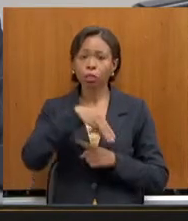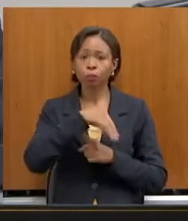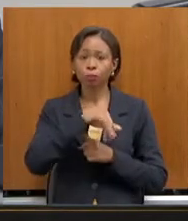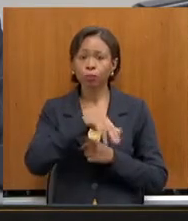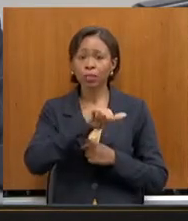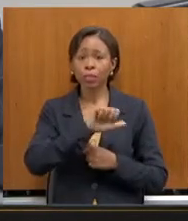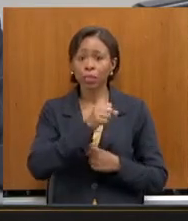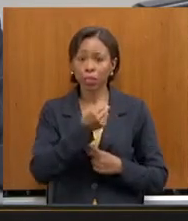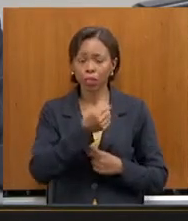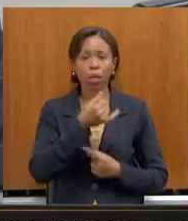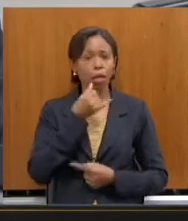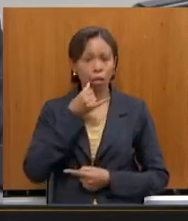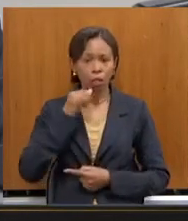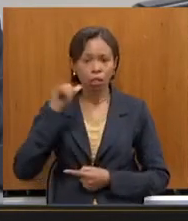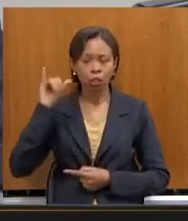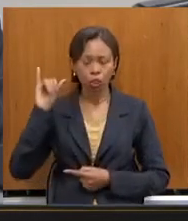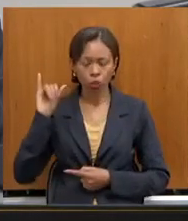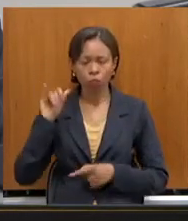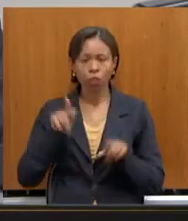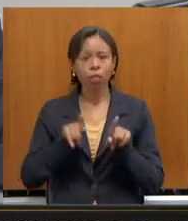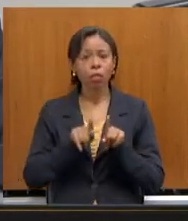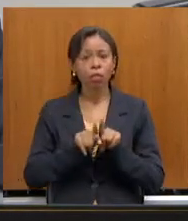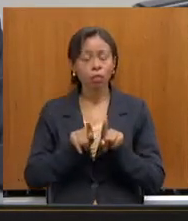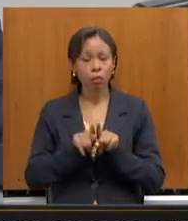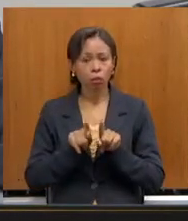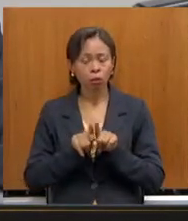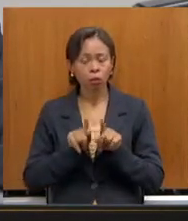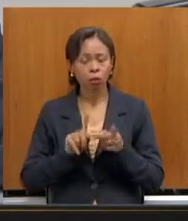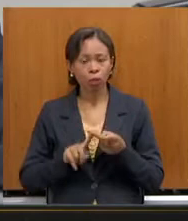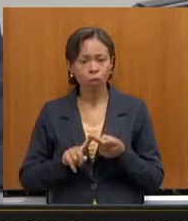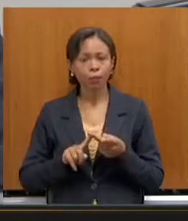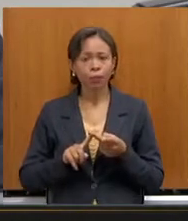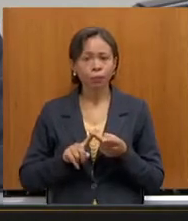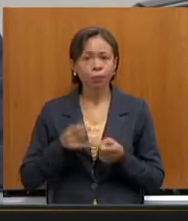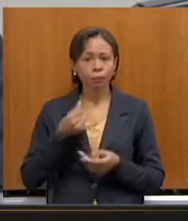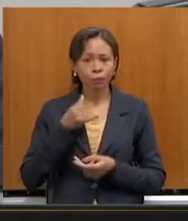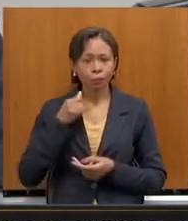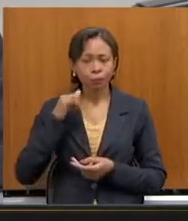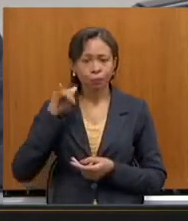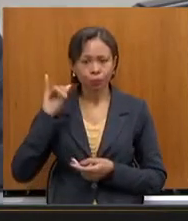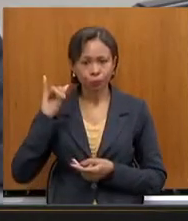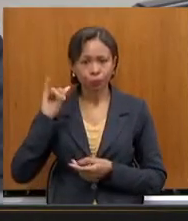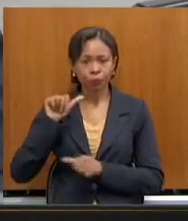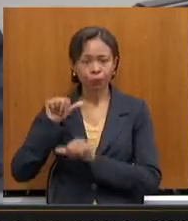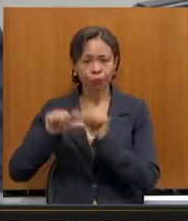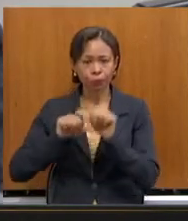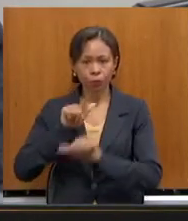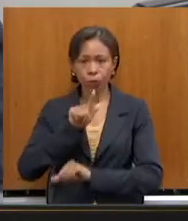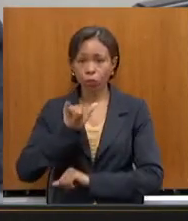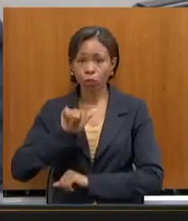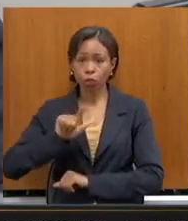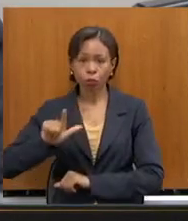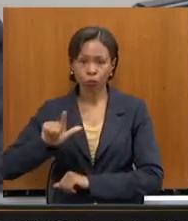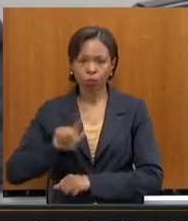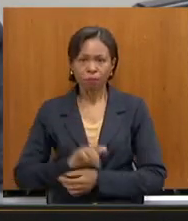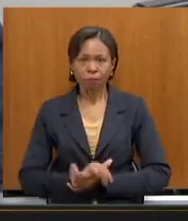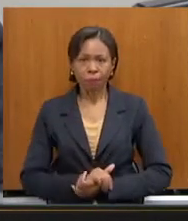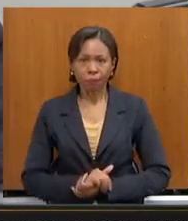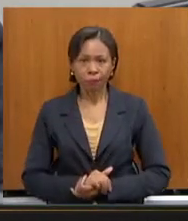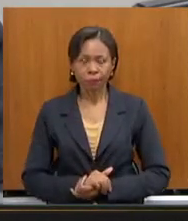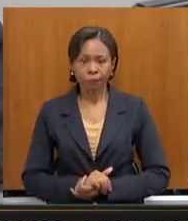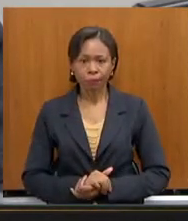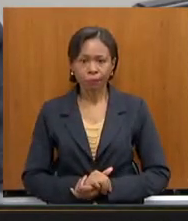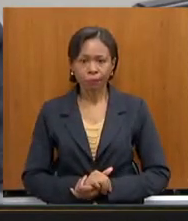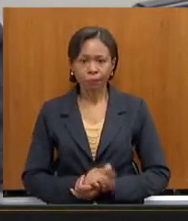extraordinário das energias renováveis e dos recursos hídricos Presidente Deputado Gil Pereira a